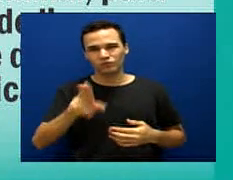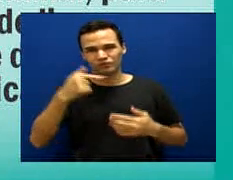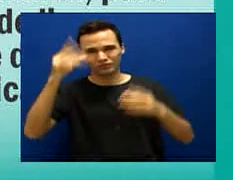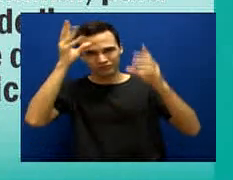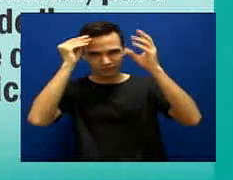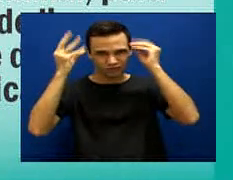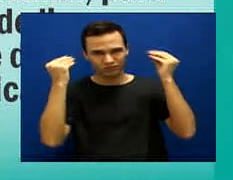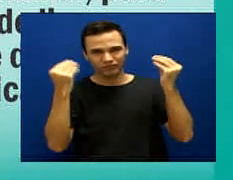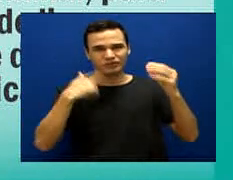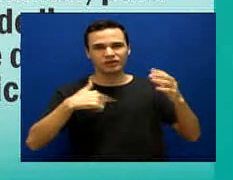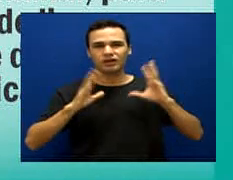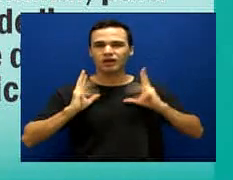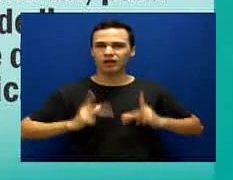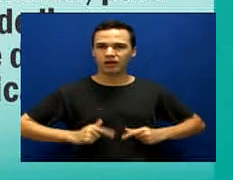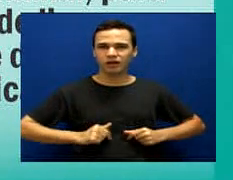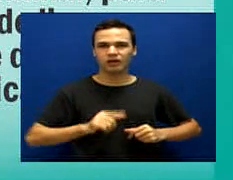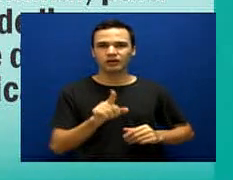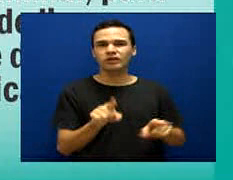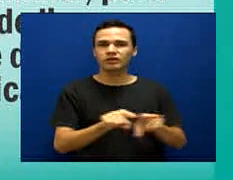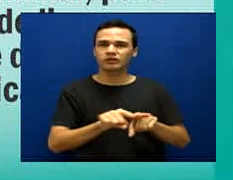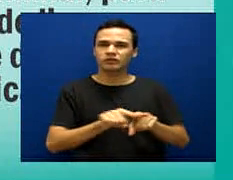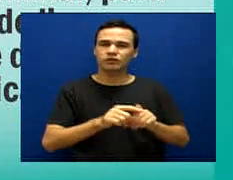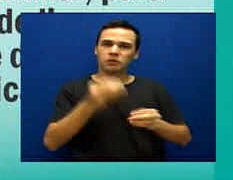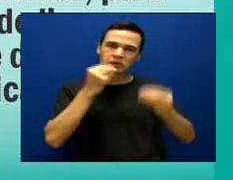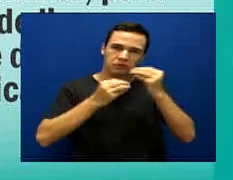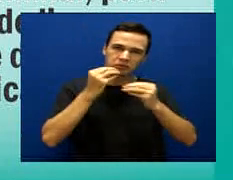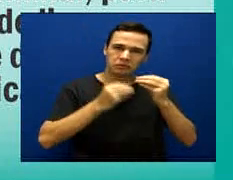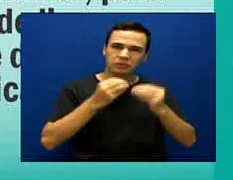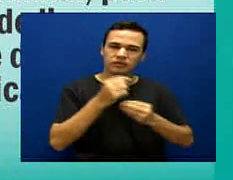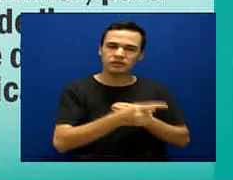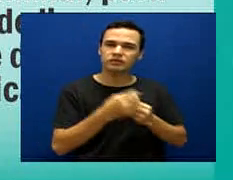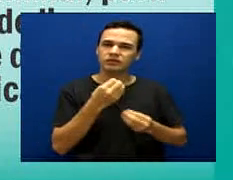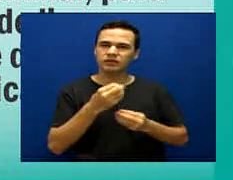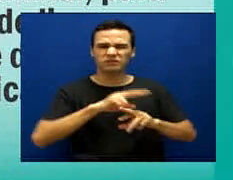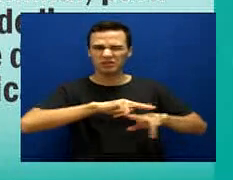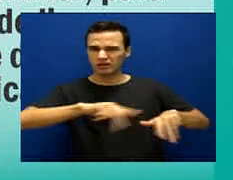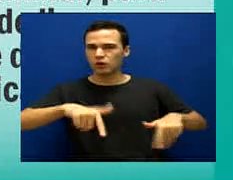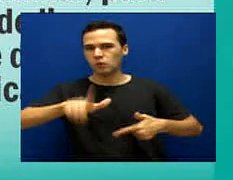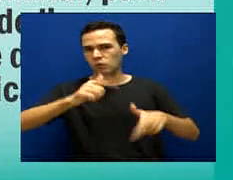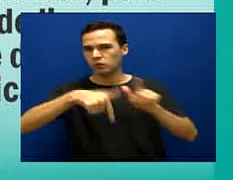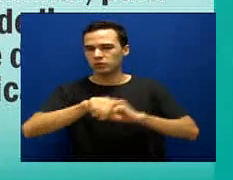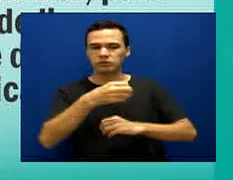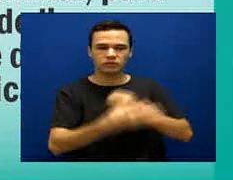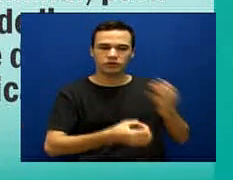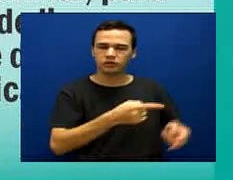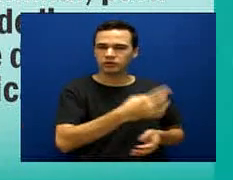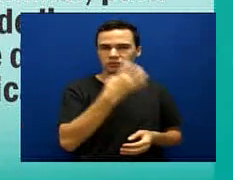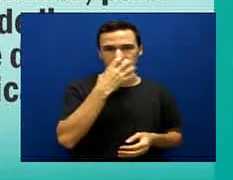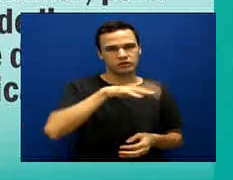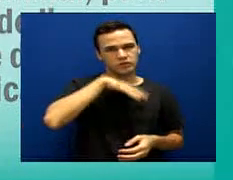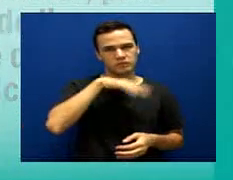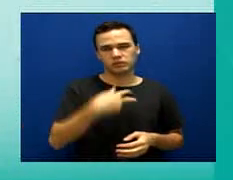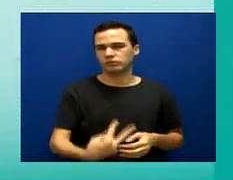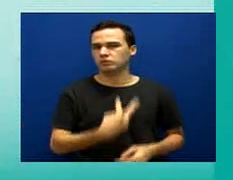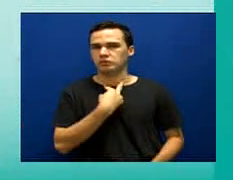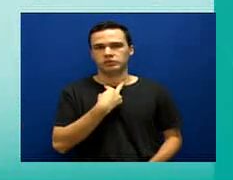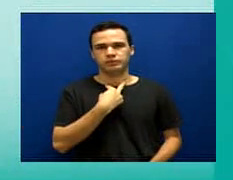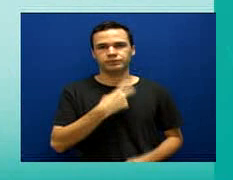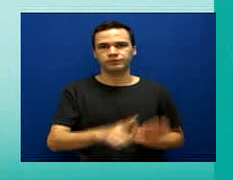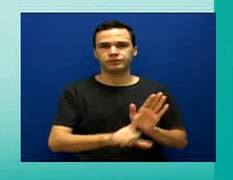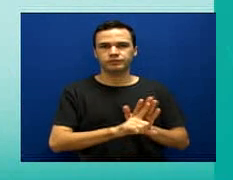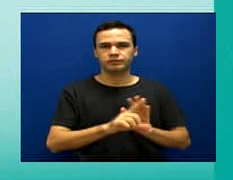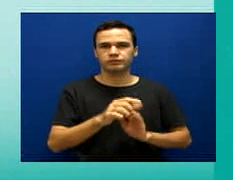cosméticos, de limpeza e higiene, de nutrição animal e demais produtos das indústrias químicas.